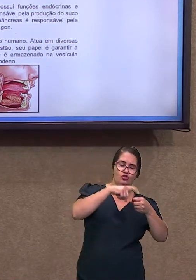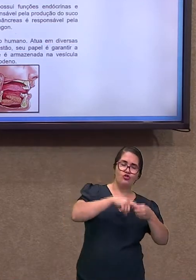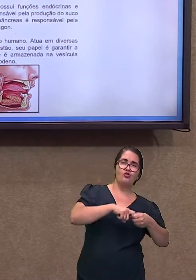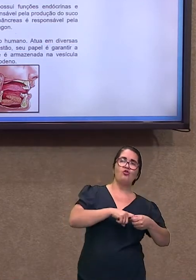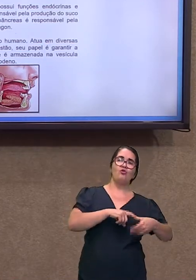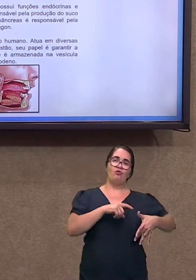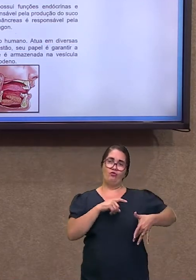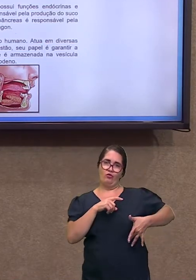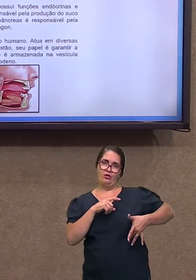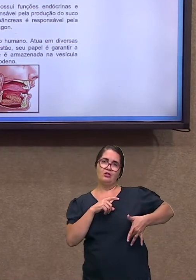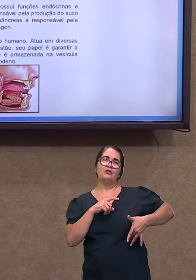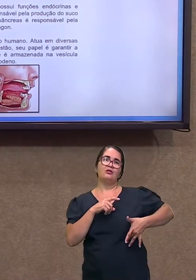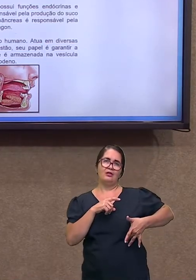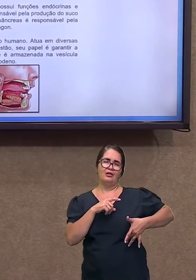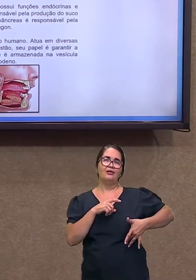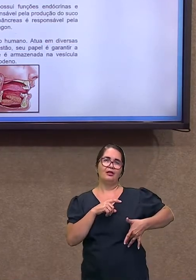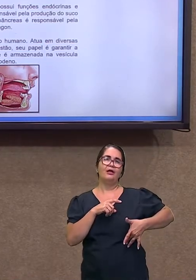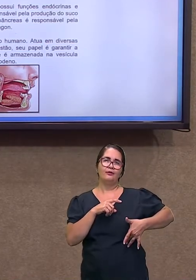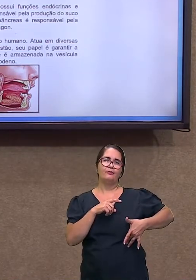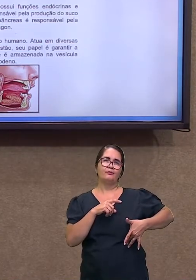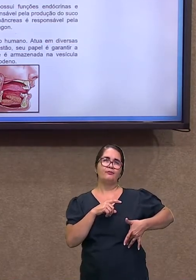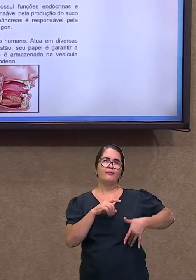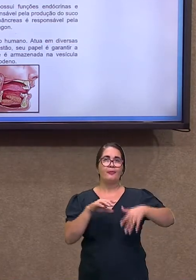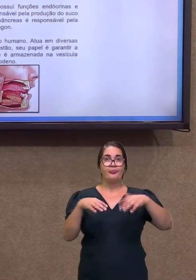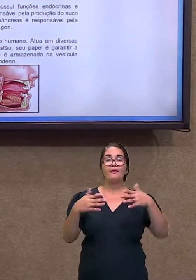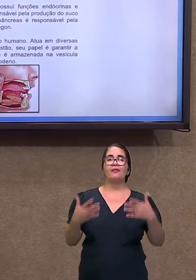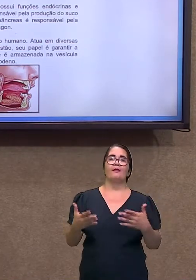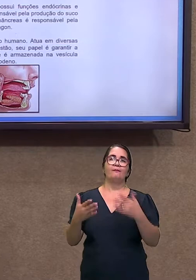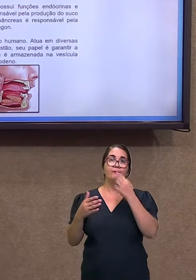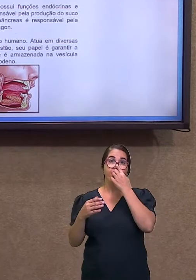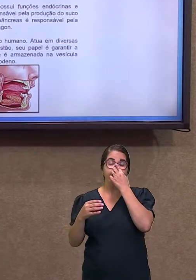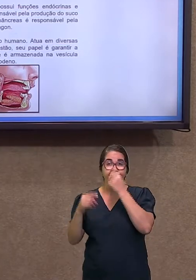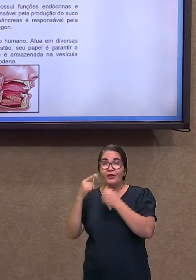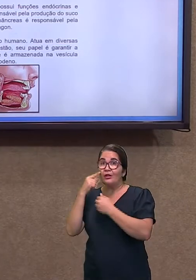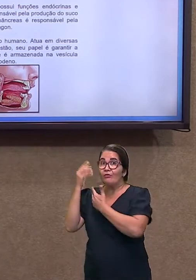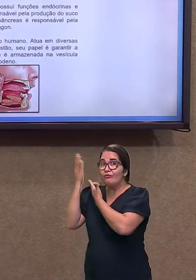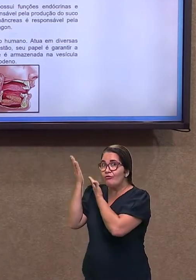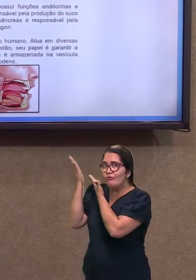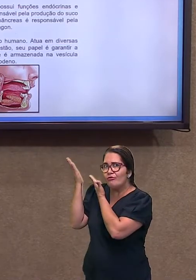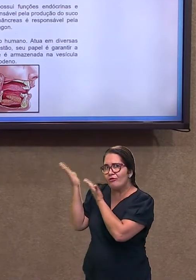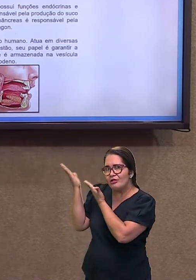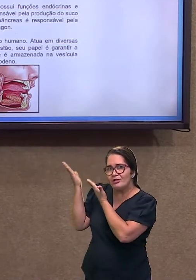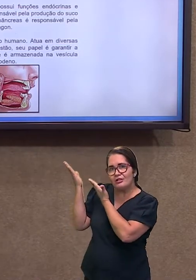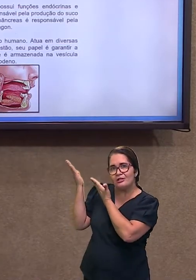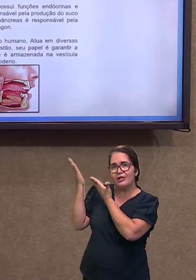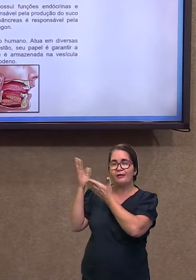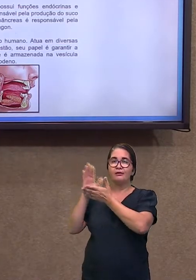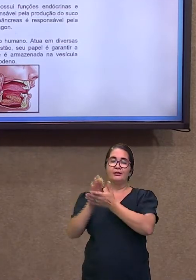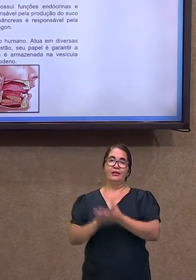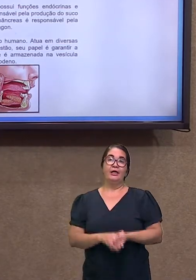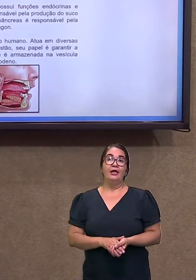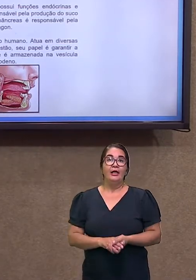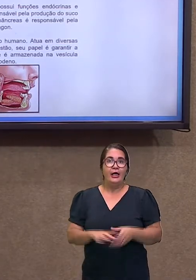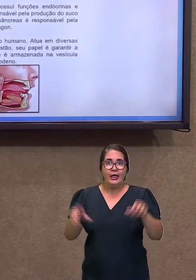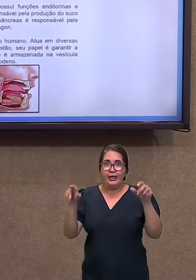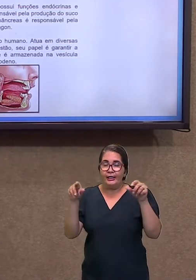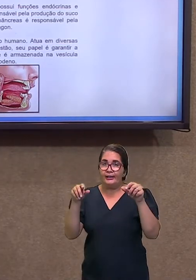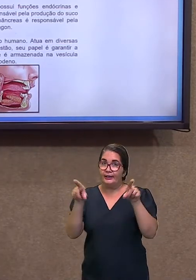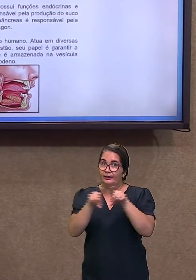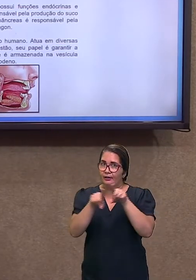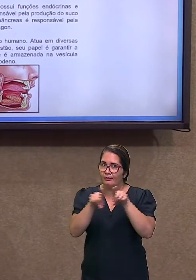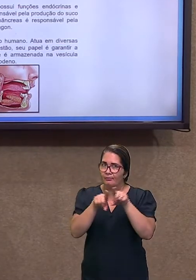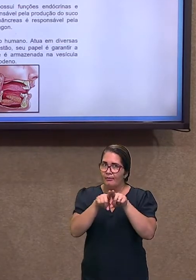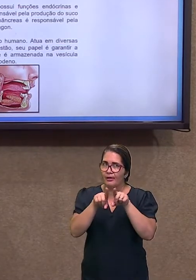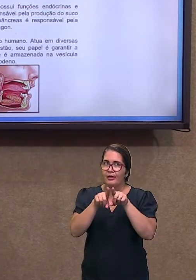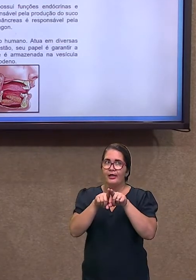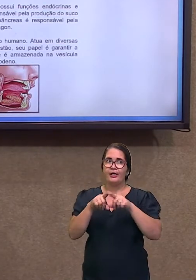facilita quando a pessoa não precisa do órgão como um todo. E nós temos o pâncreas. O pâncreas,